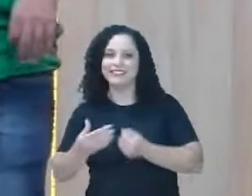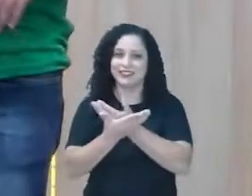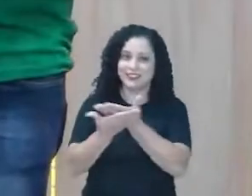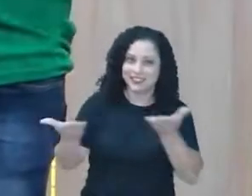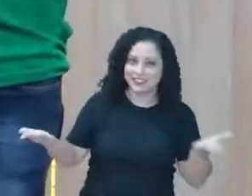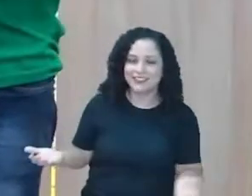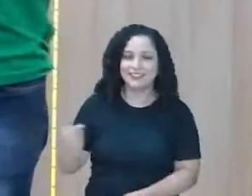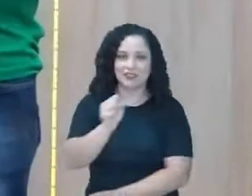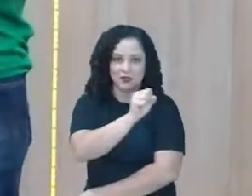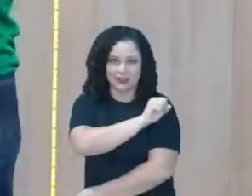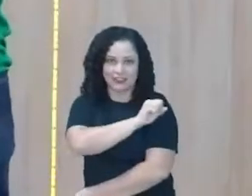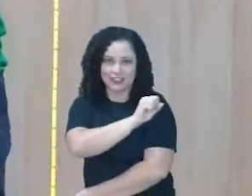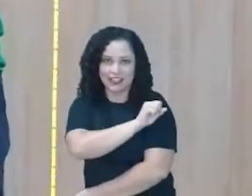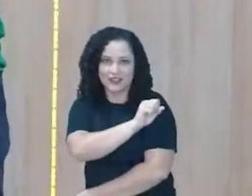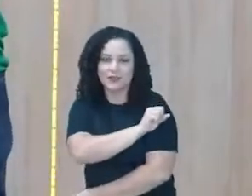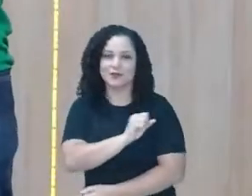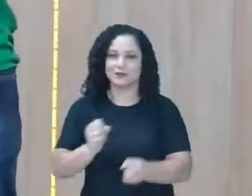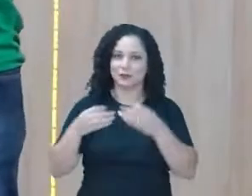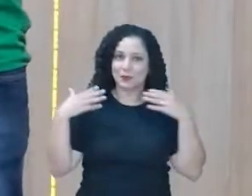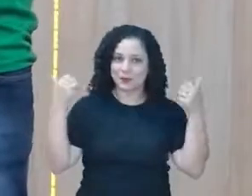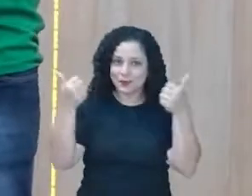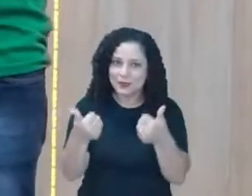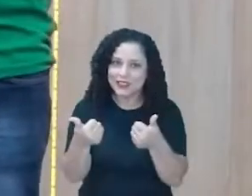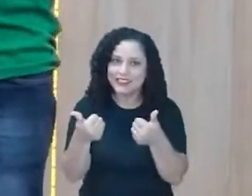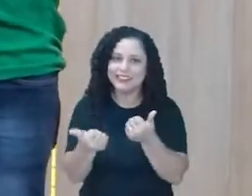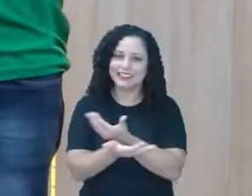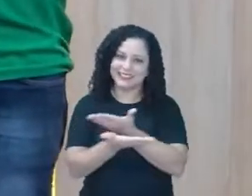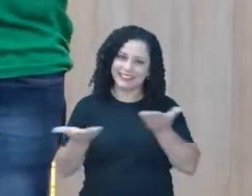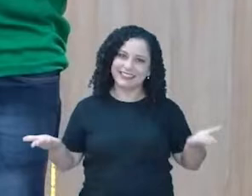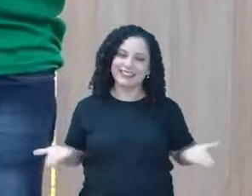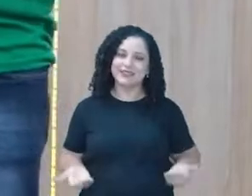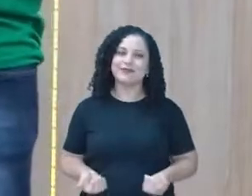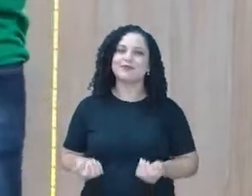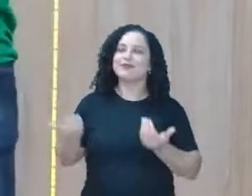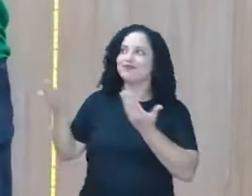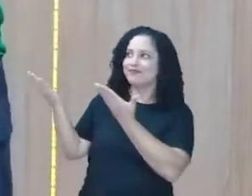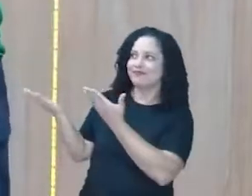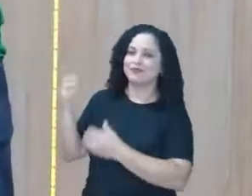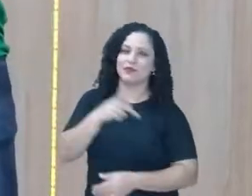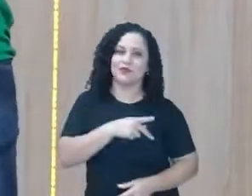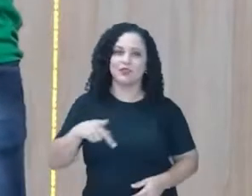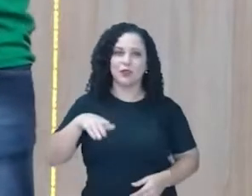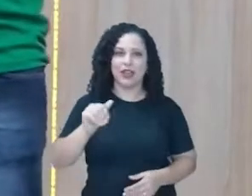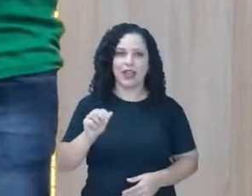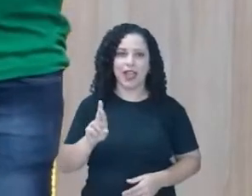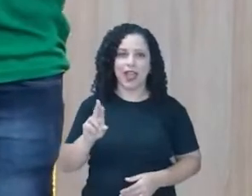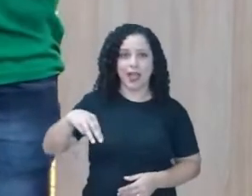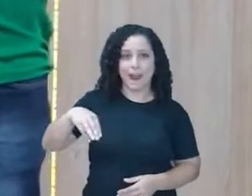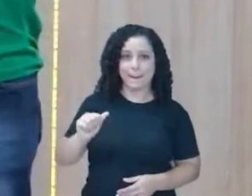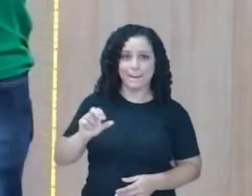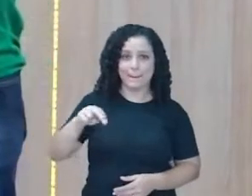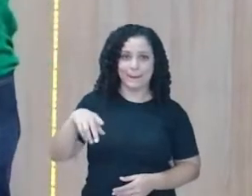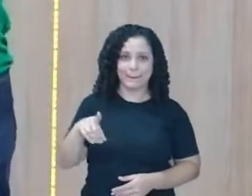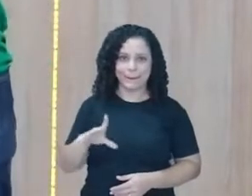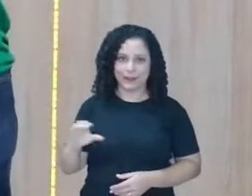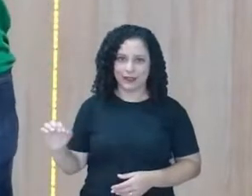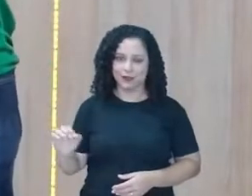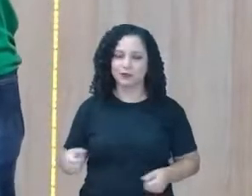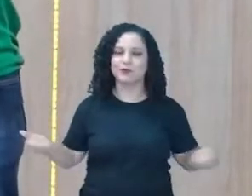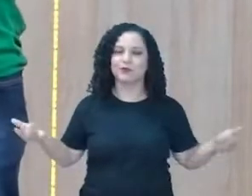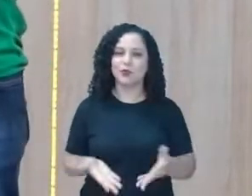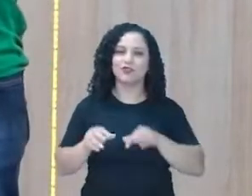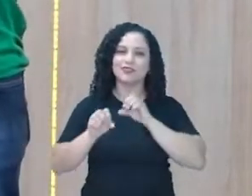dia, estudantes do 8º ano. Tudo bem com vocês? Eu me chamo professor Armando Pérez e vou estar